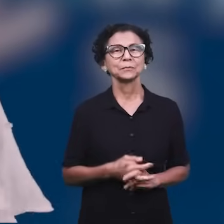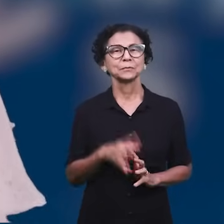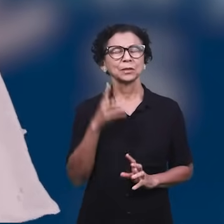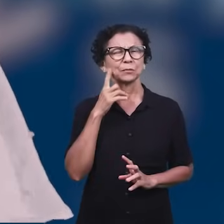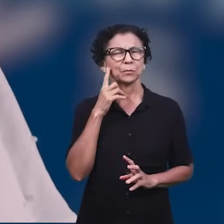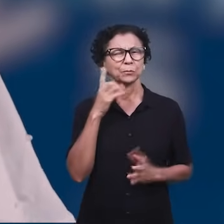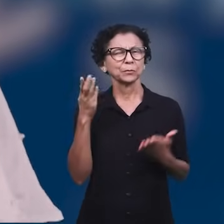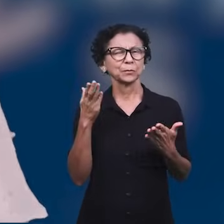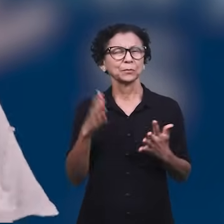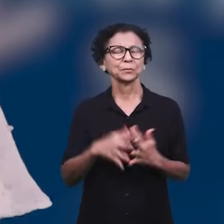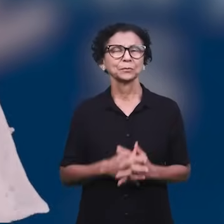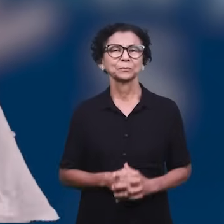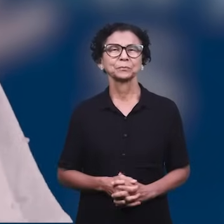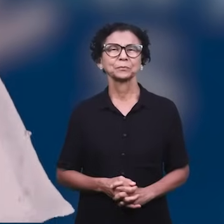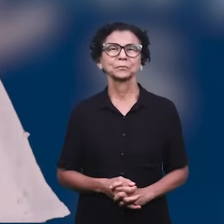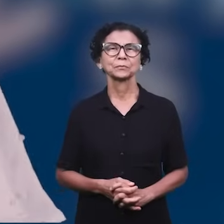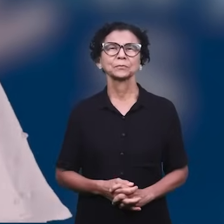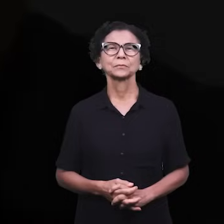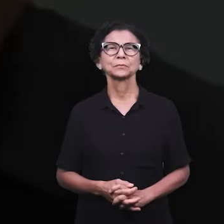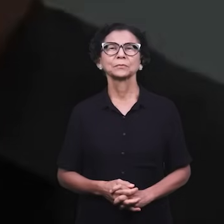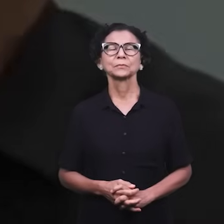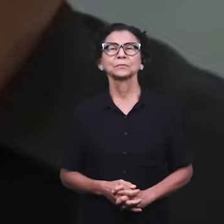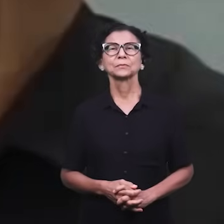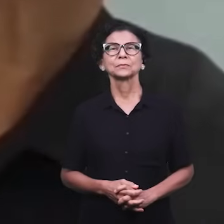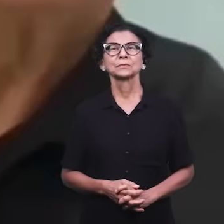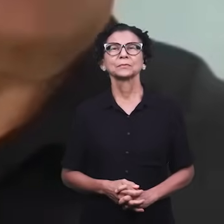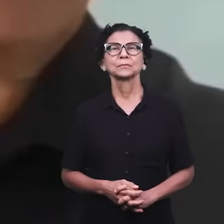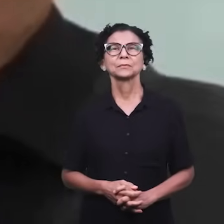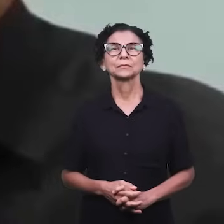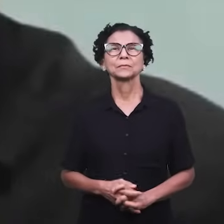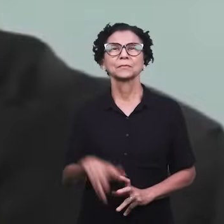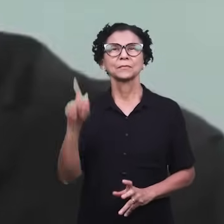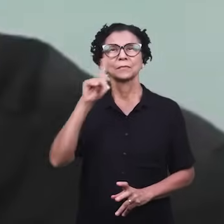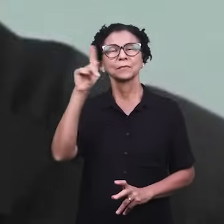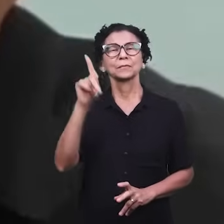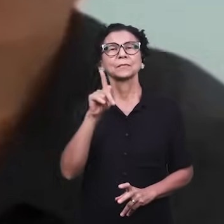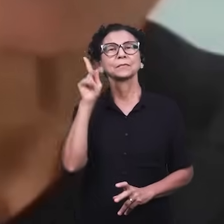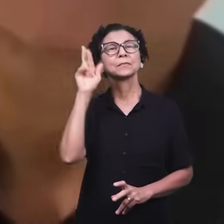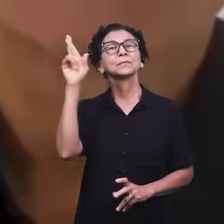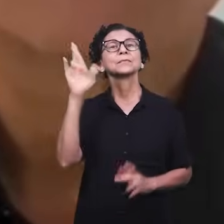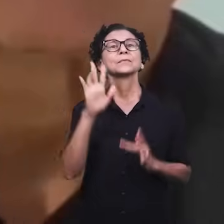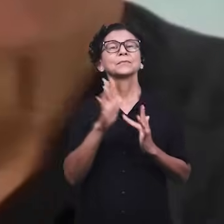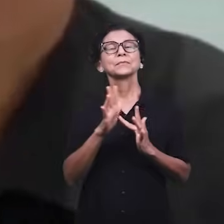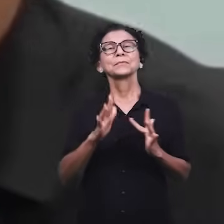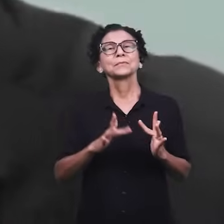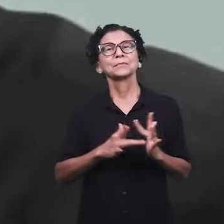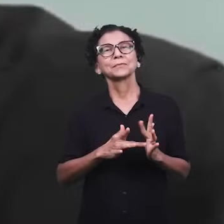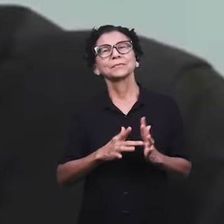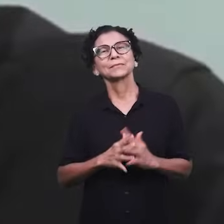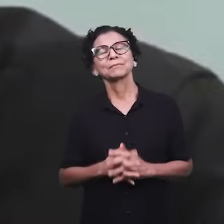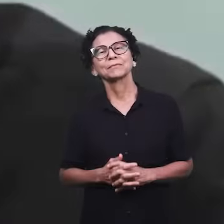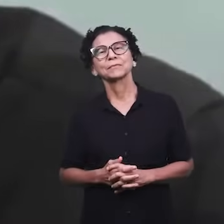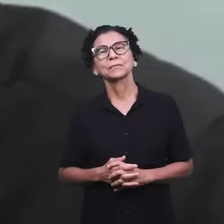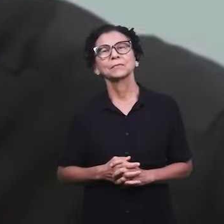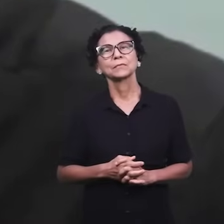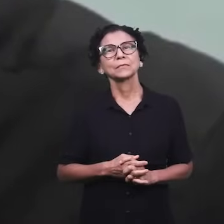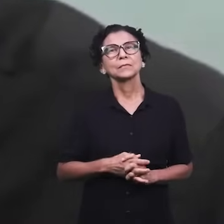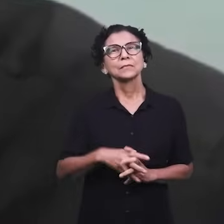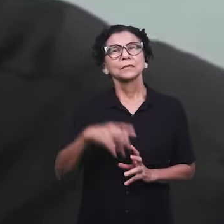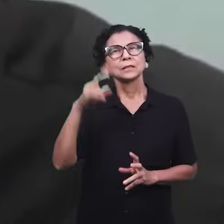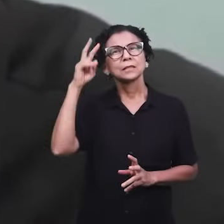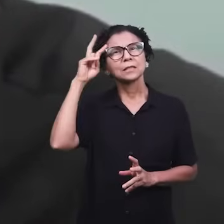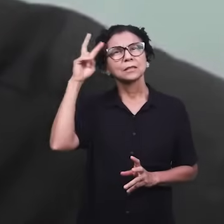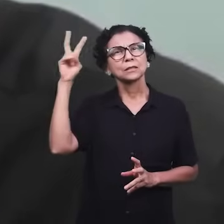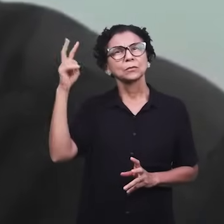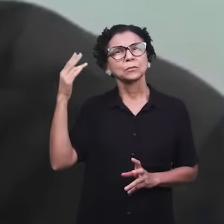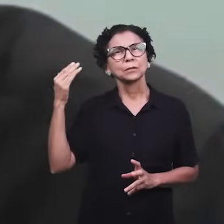agora. Pastor Humberto, é com o senhor, conta tudo. Olá, irmãos. A paz do Senhor Jesus. Nessa segunda-feira,